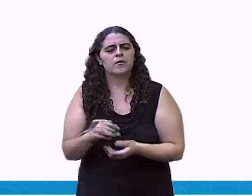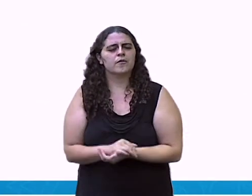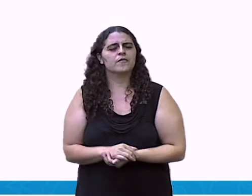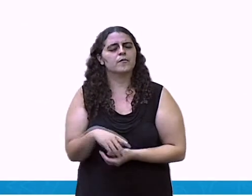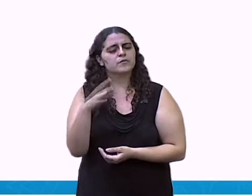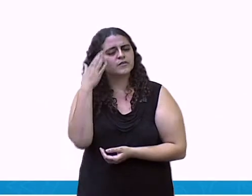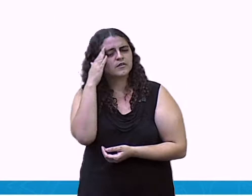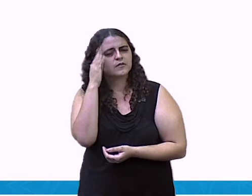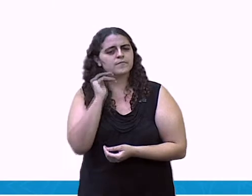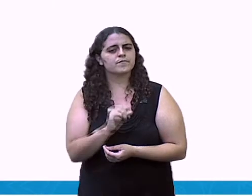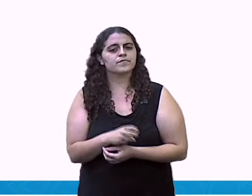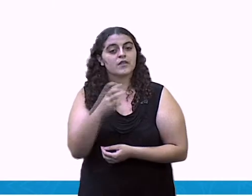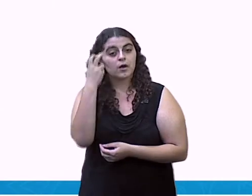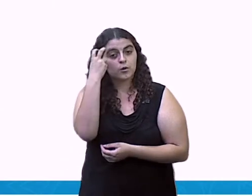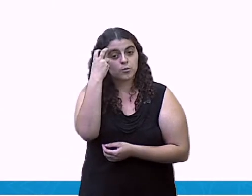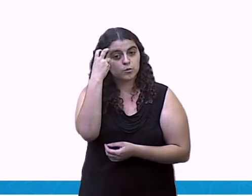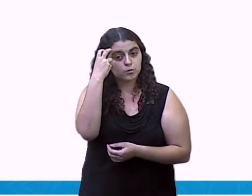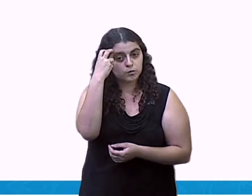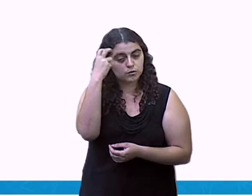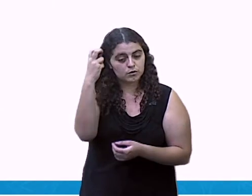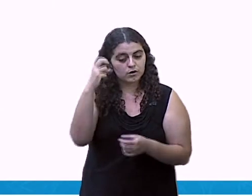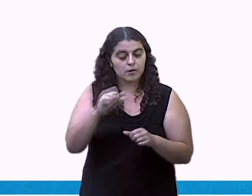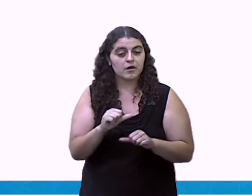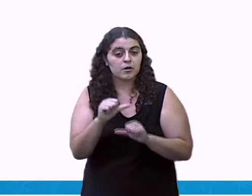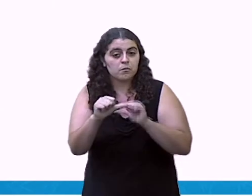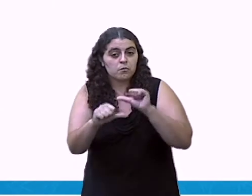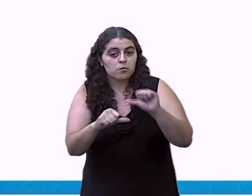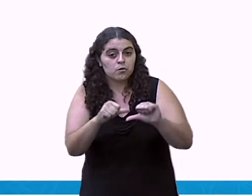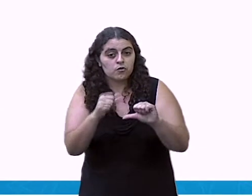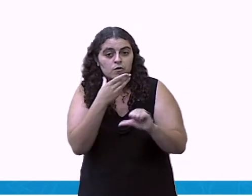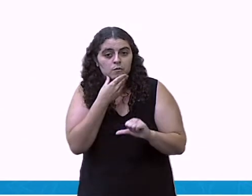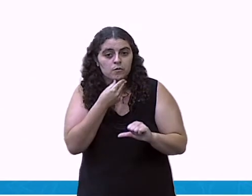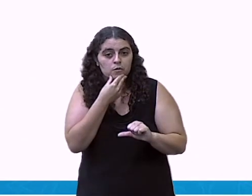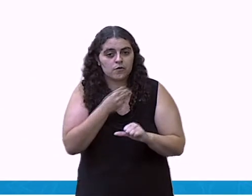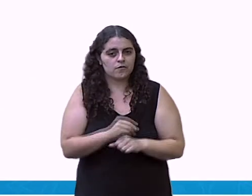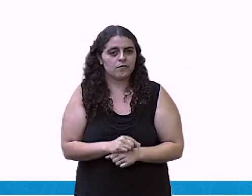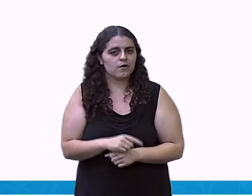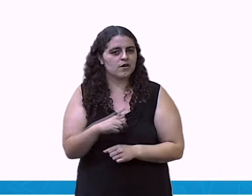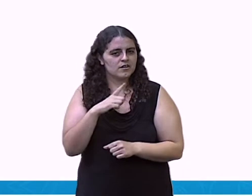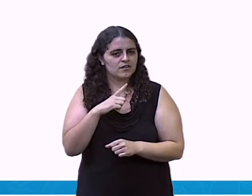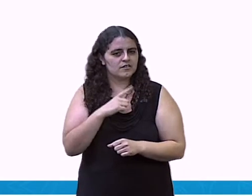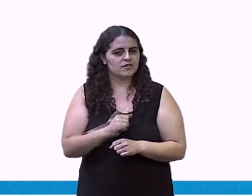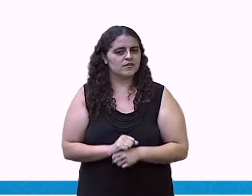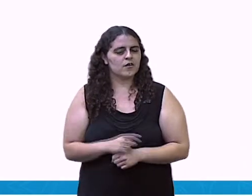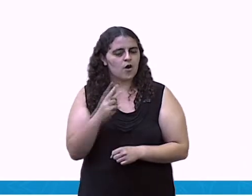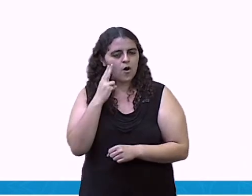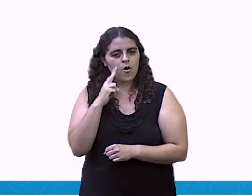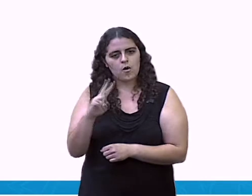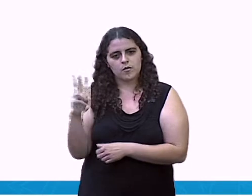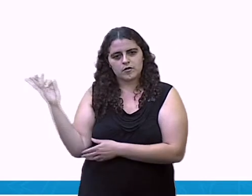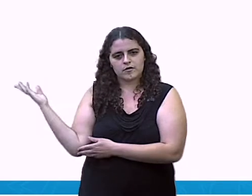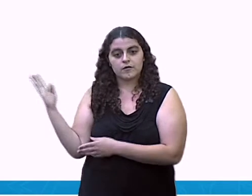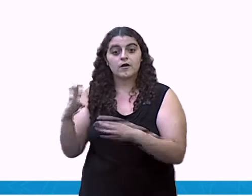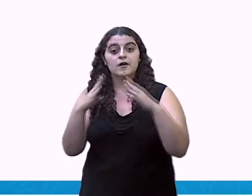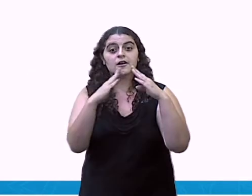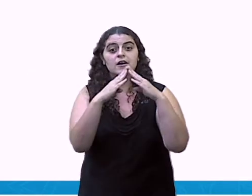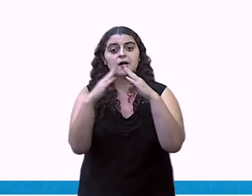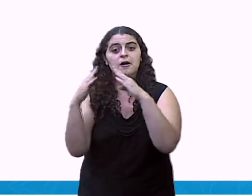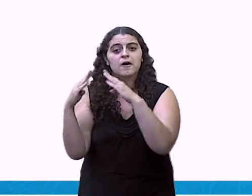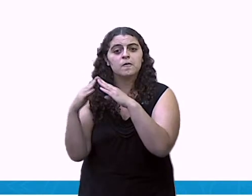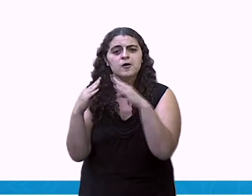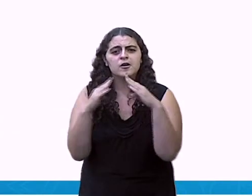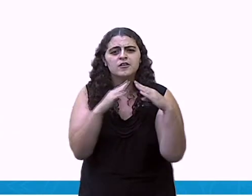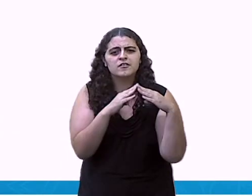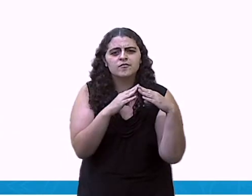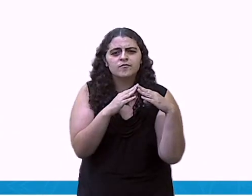vamos entender que a cultural ou modificada, o homem vai ter um pouquinho de interferência. Mas a gente vai ver aqui que essa